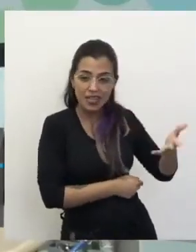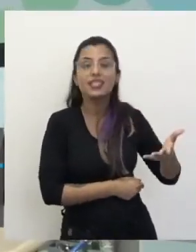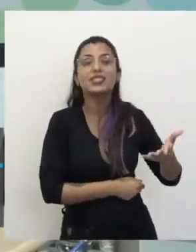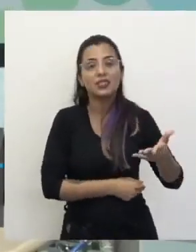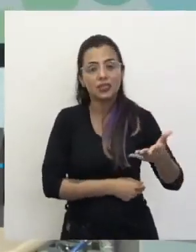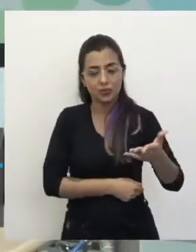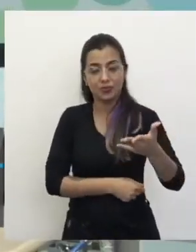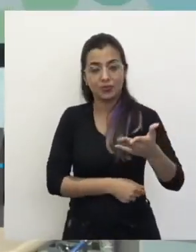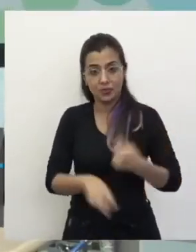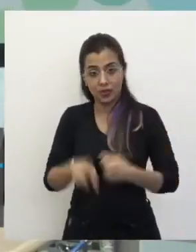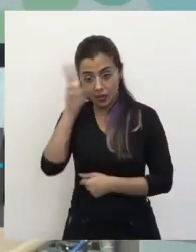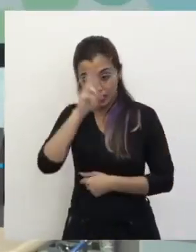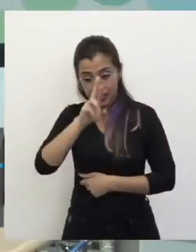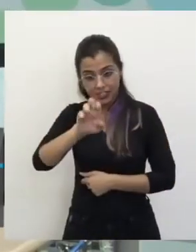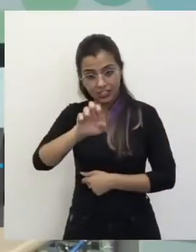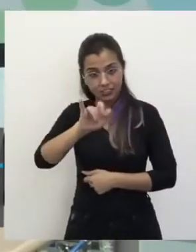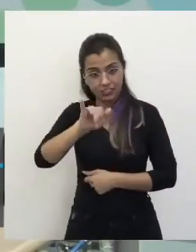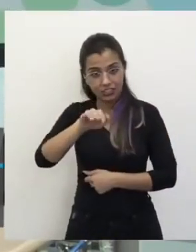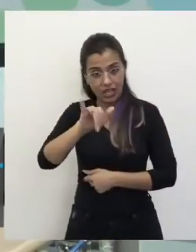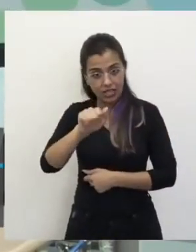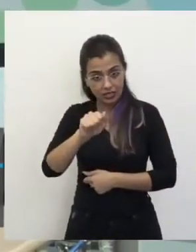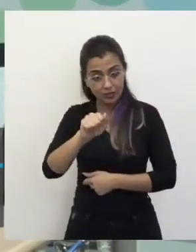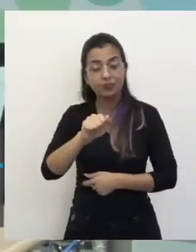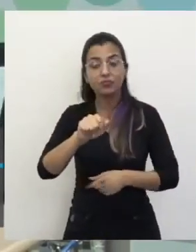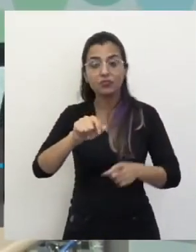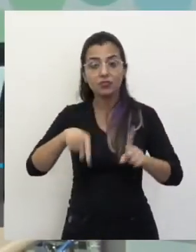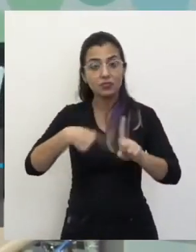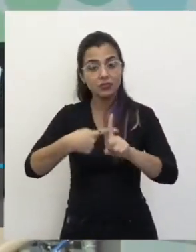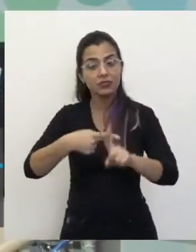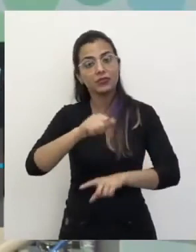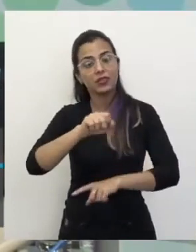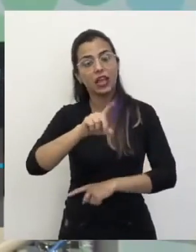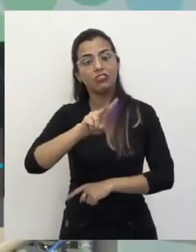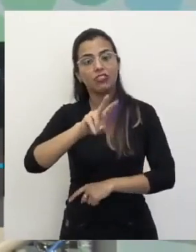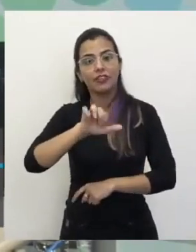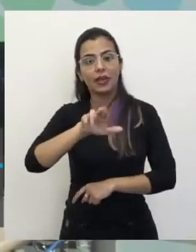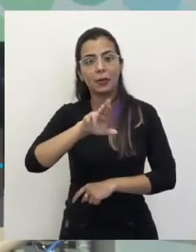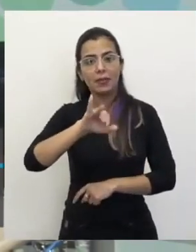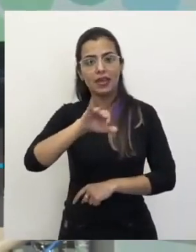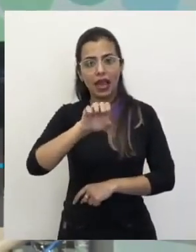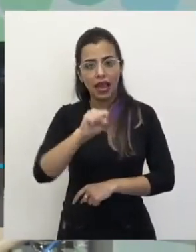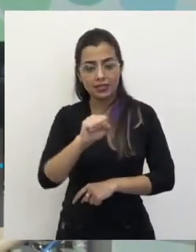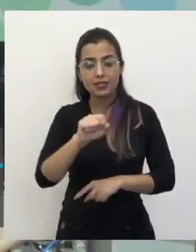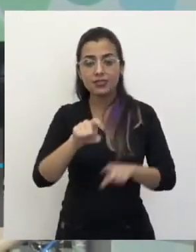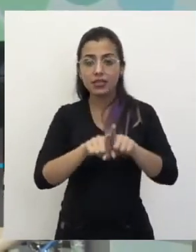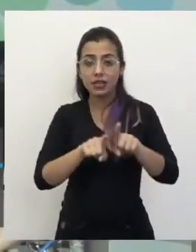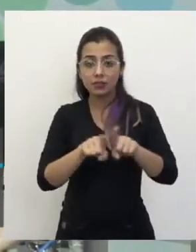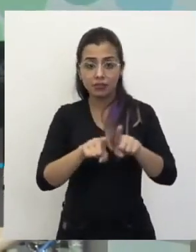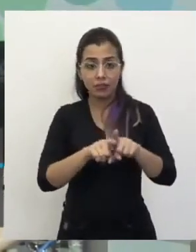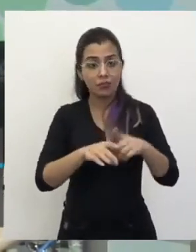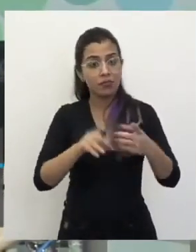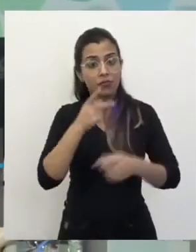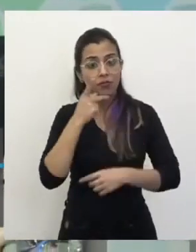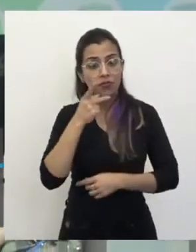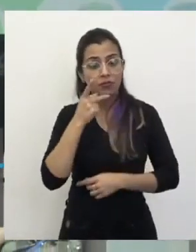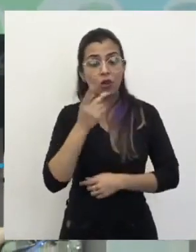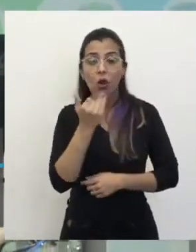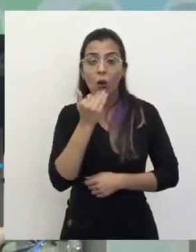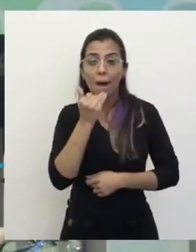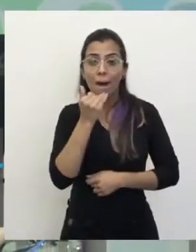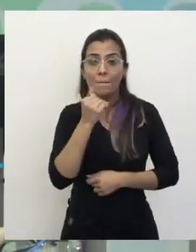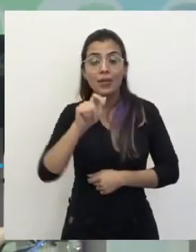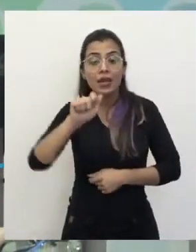regência. Lembra as locuções adverbiais também? Essa questão aí é mais da locução adverbial, né? Quando eu falo comer à mesa,